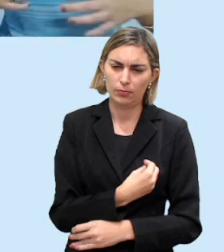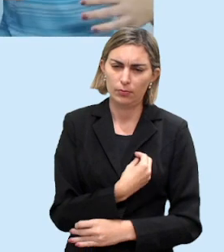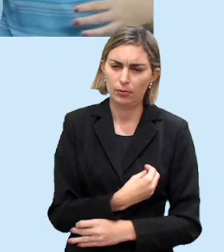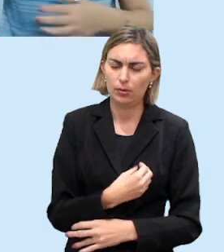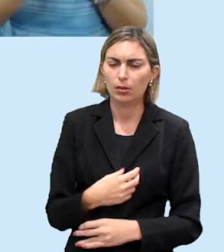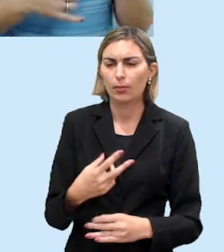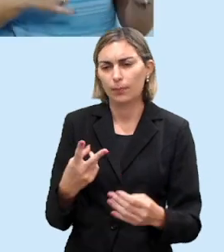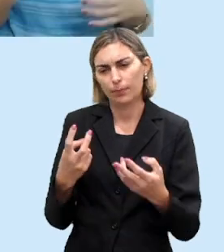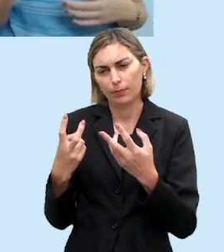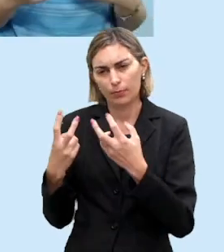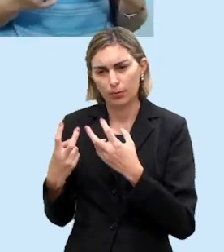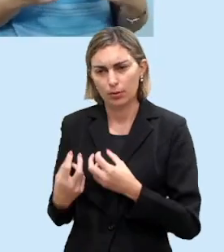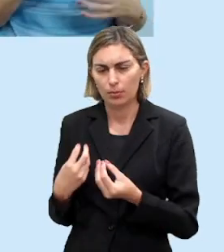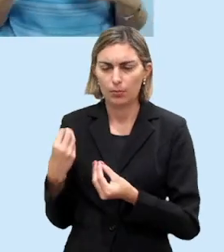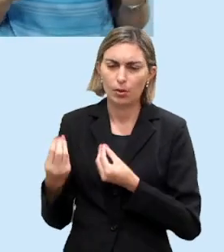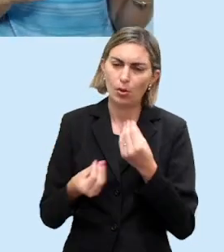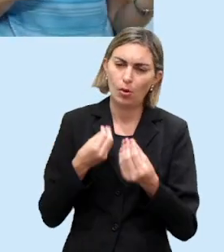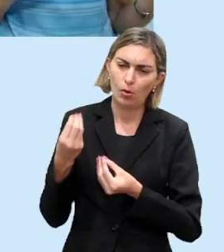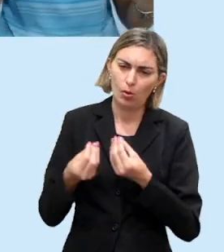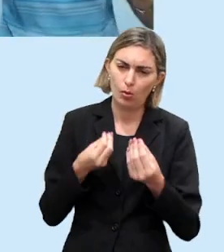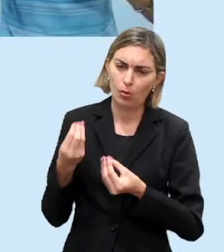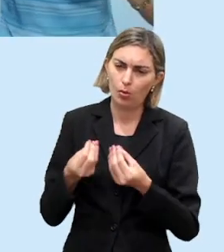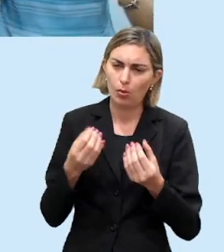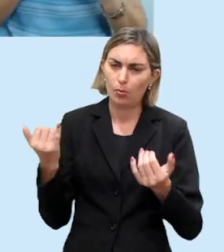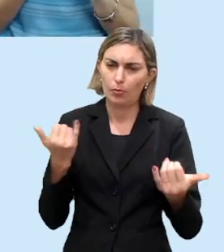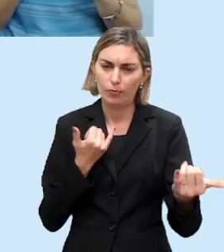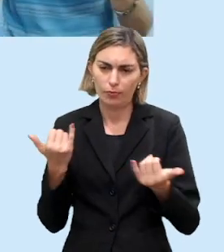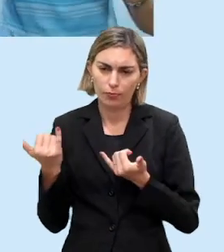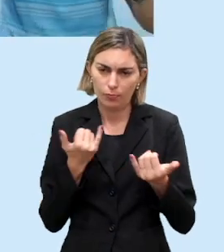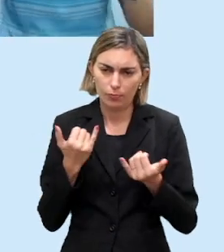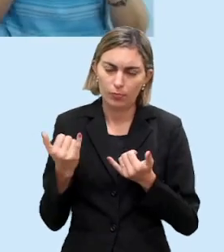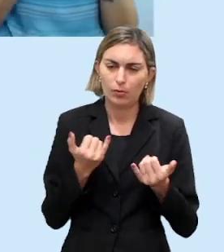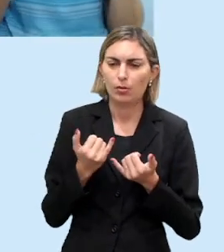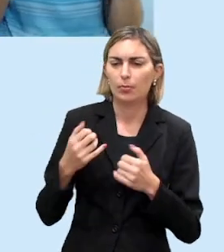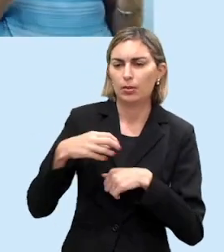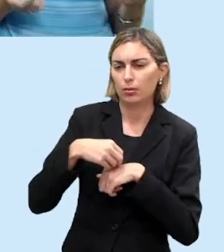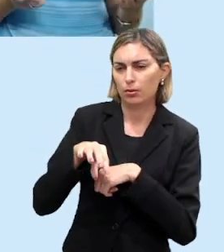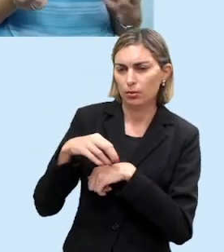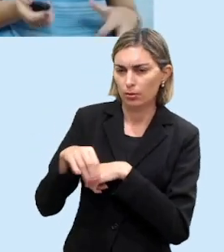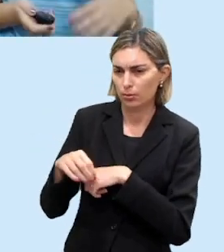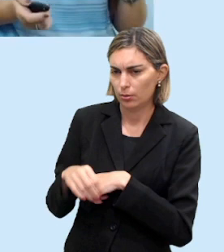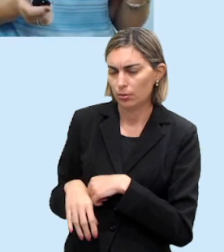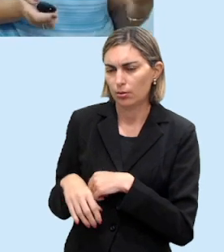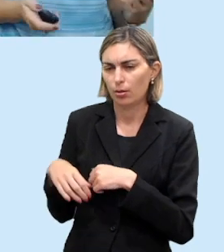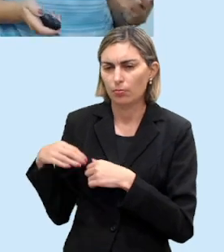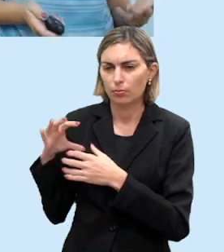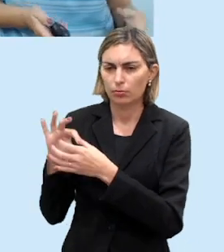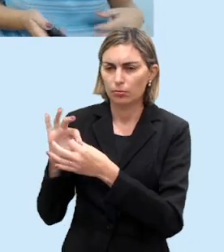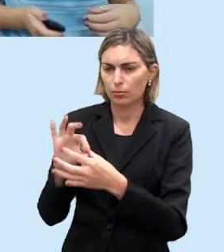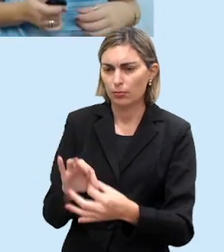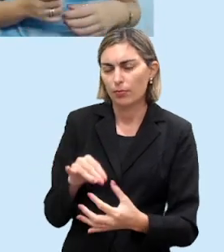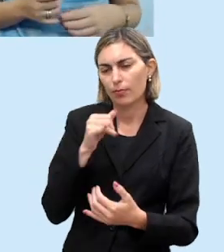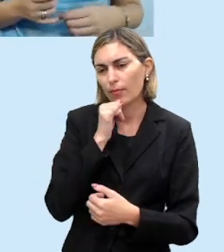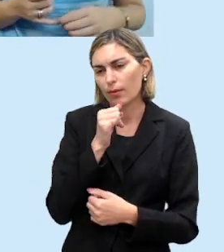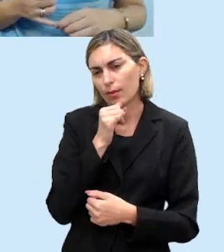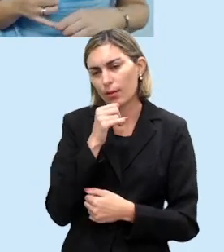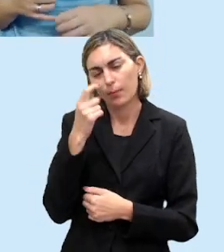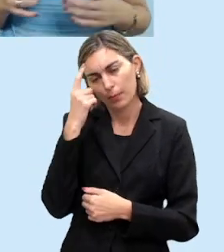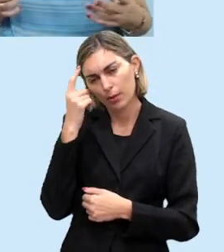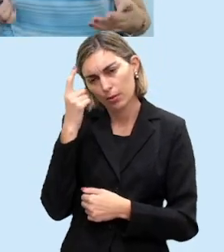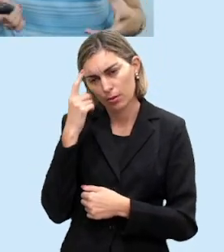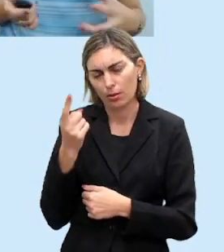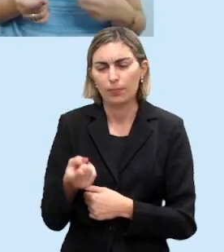perceber como os fluxos de informação eles vão se encadeando. Então, por exemplo, imagina que